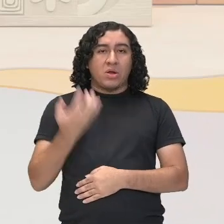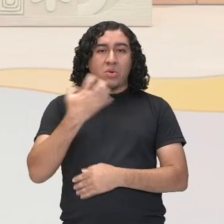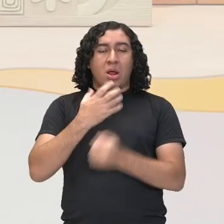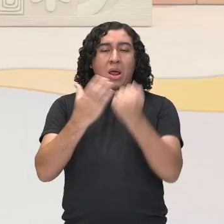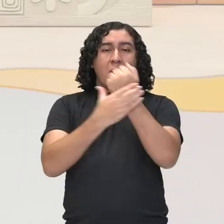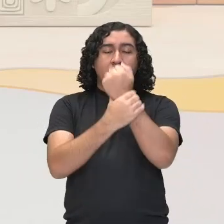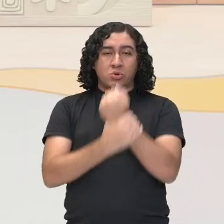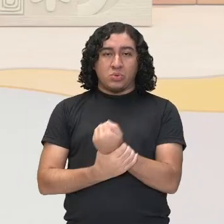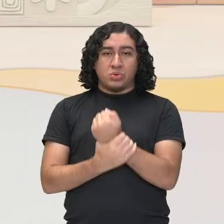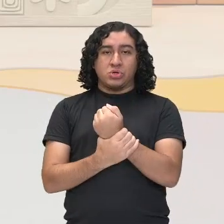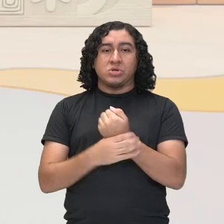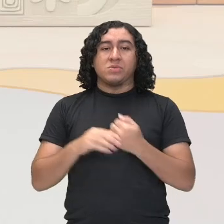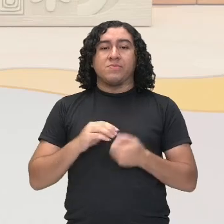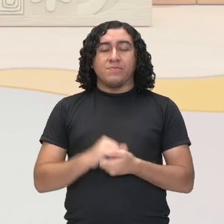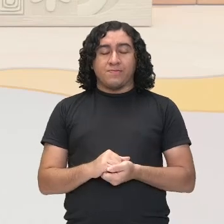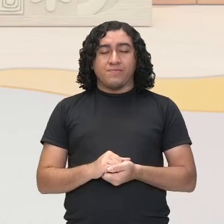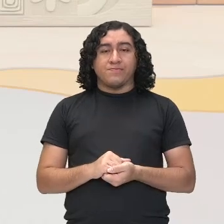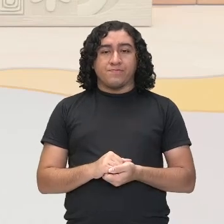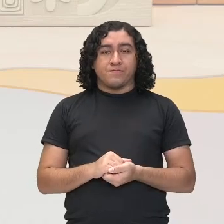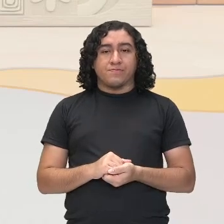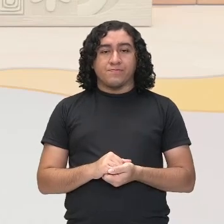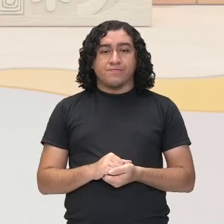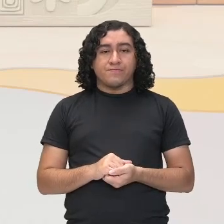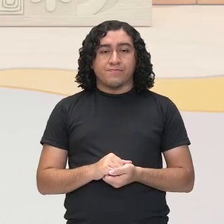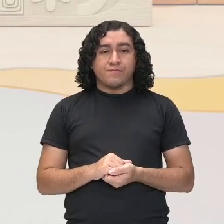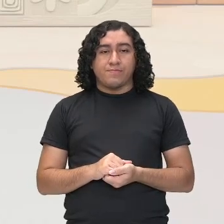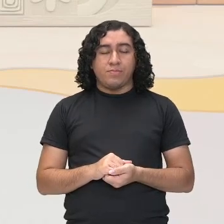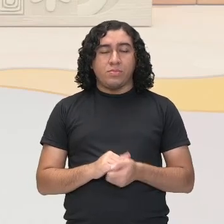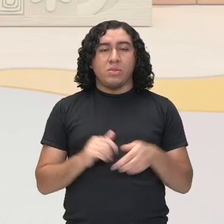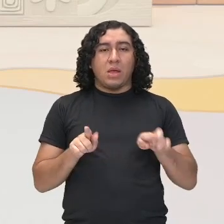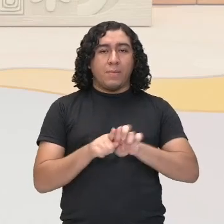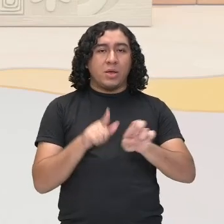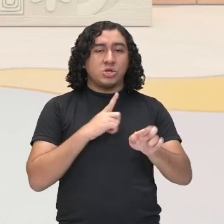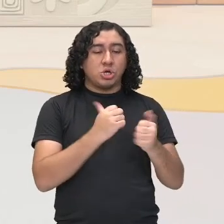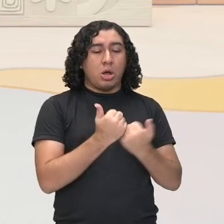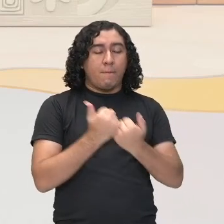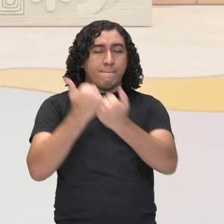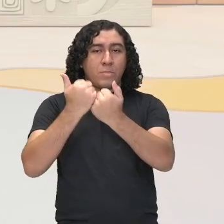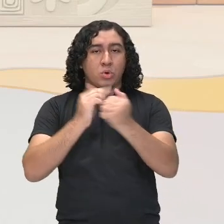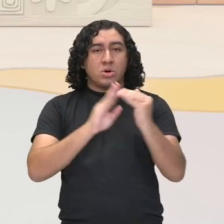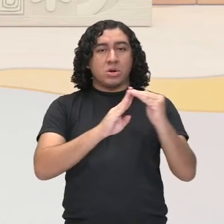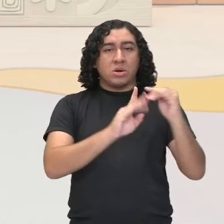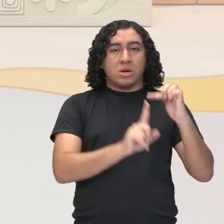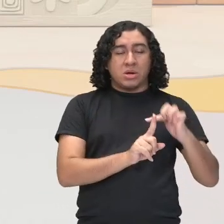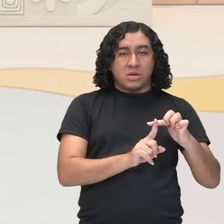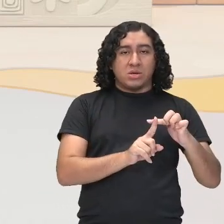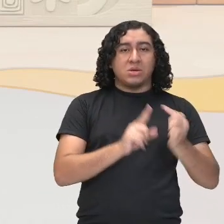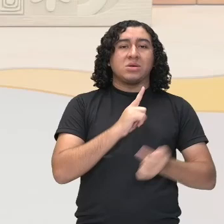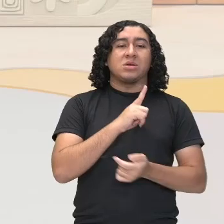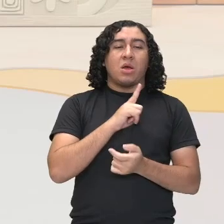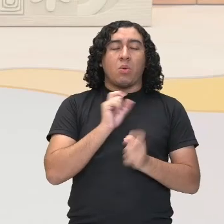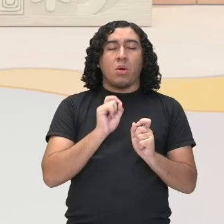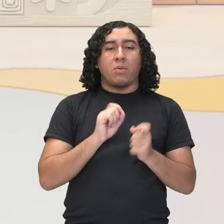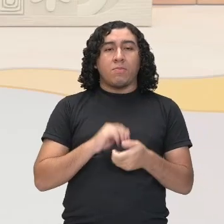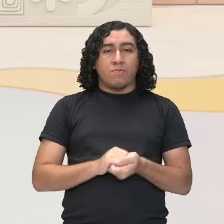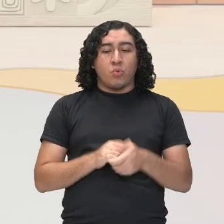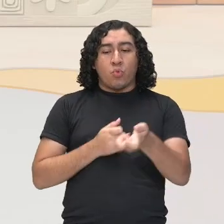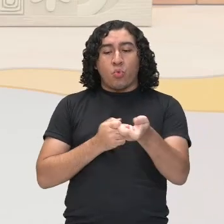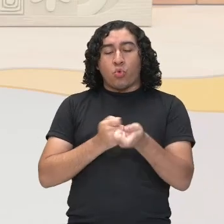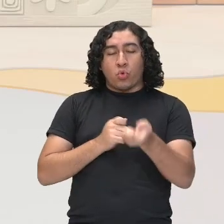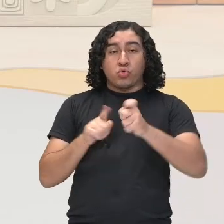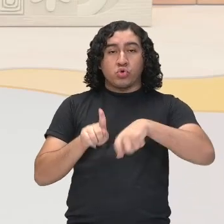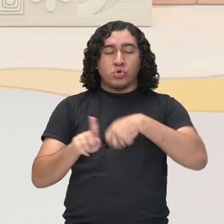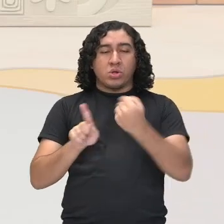absolutista. E através destes, somado ao apoio concedido pela Igreja, exercia um forte controle